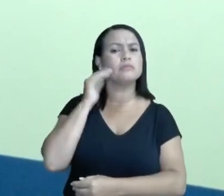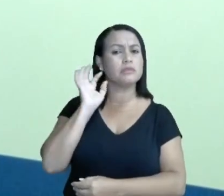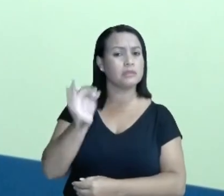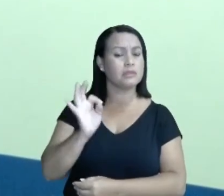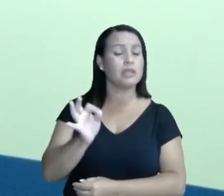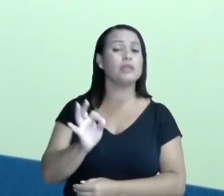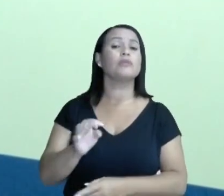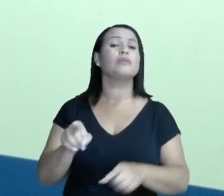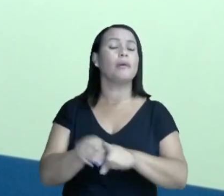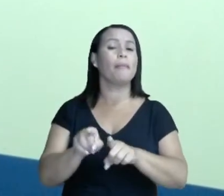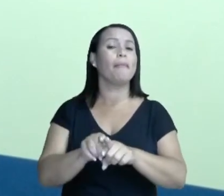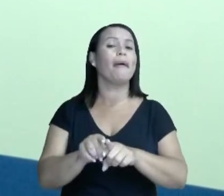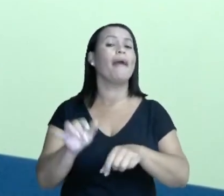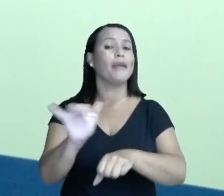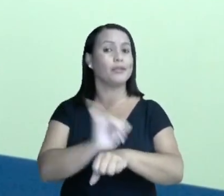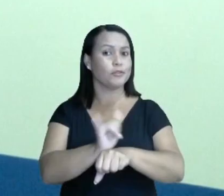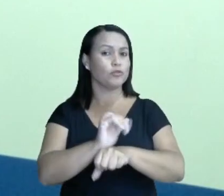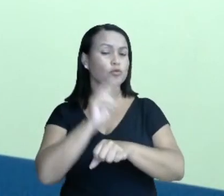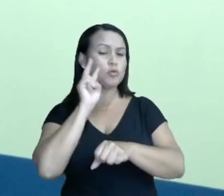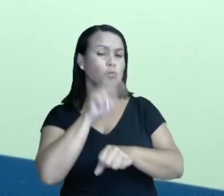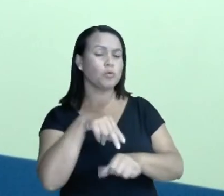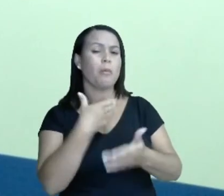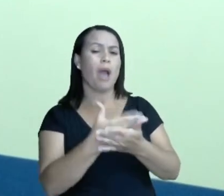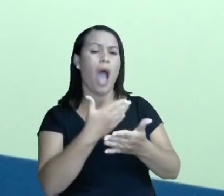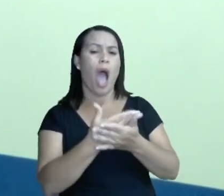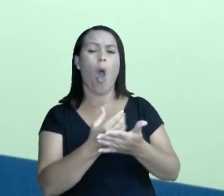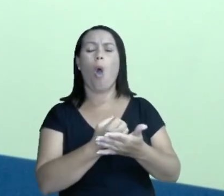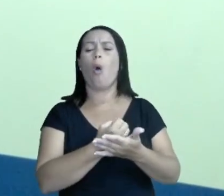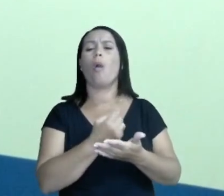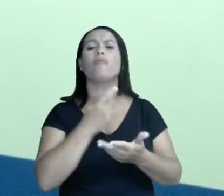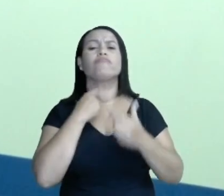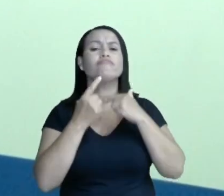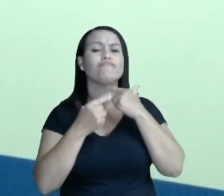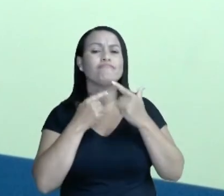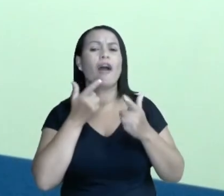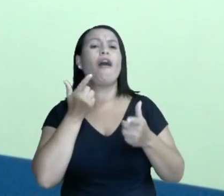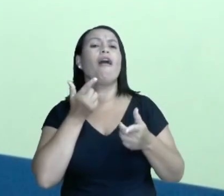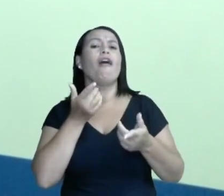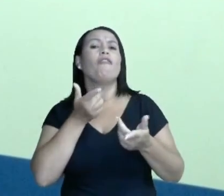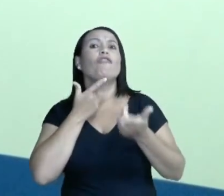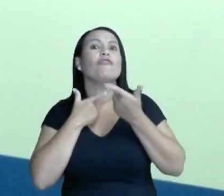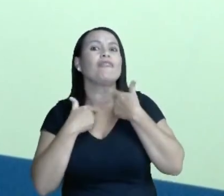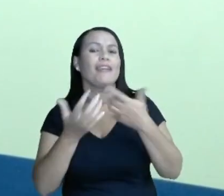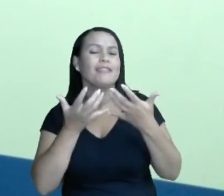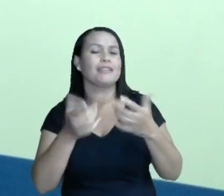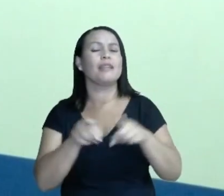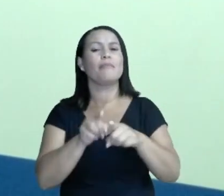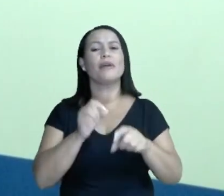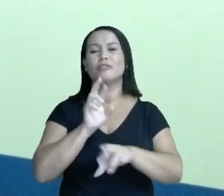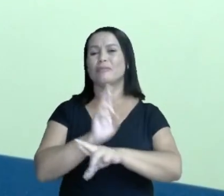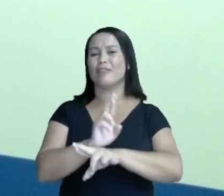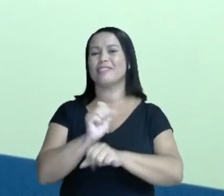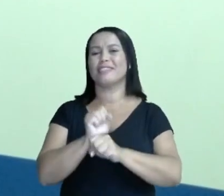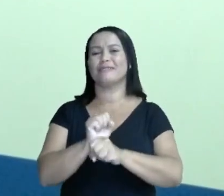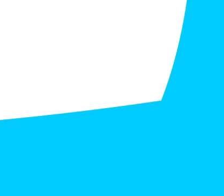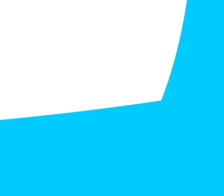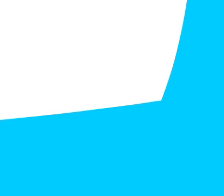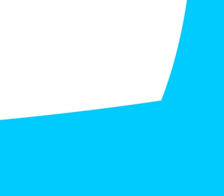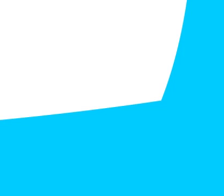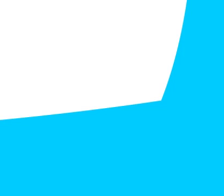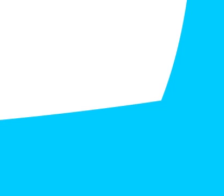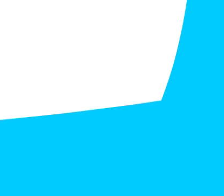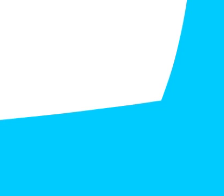certo? Assistir às aulas no YouTube quantas vezes vocês quiserem, tá certo? E espero vocês na próxima aula. Tchau!